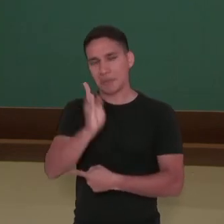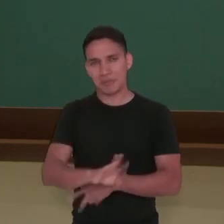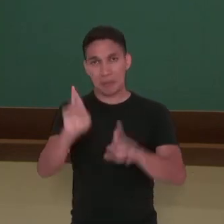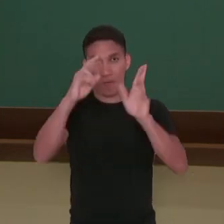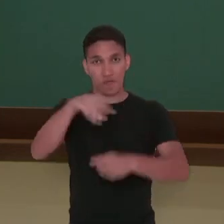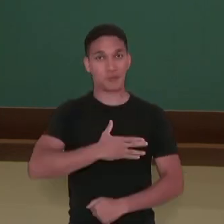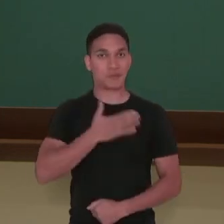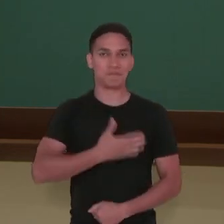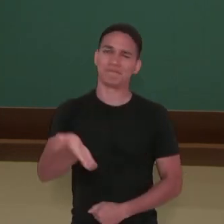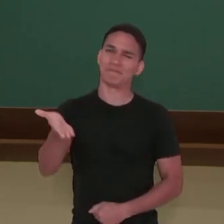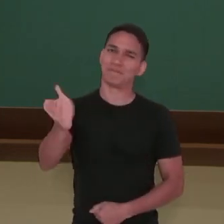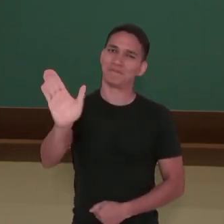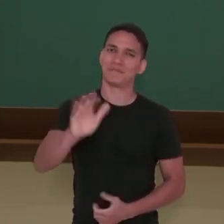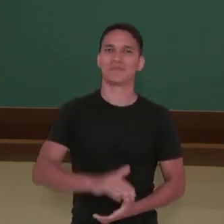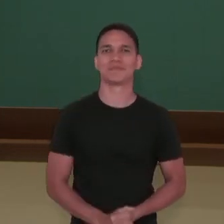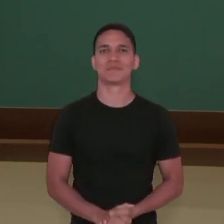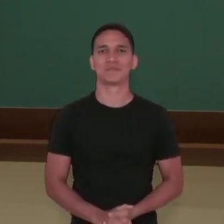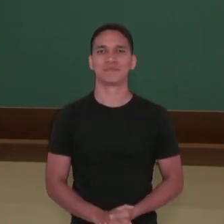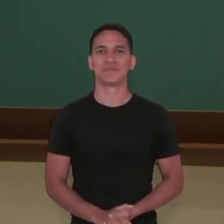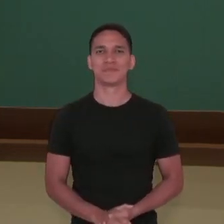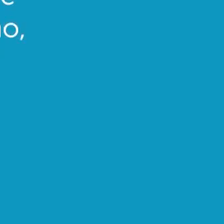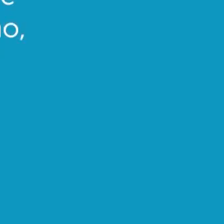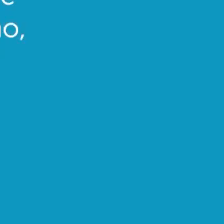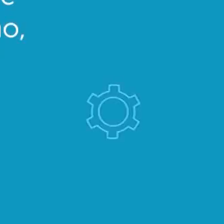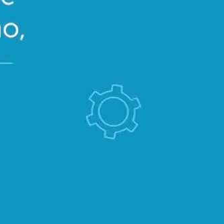Espero que vocês tenham gostado. Até breve.